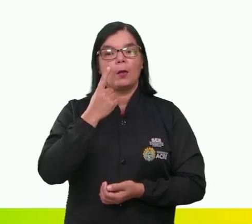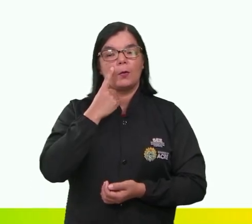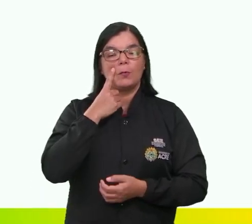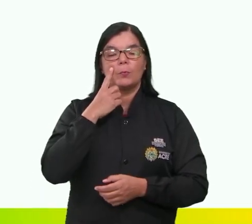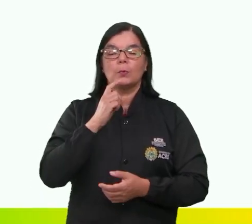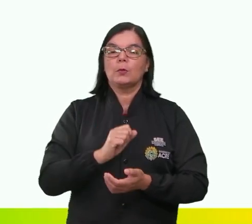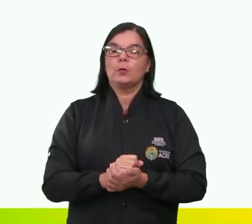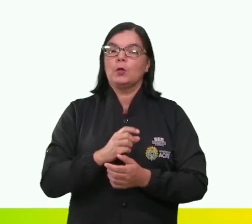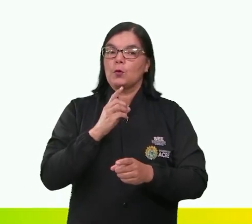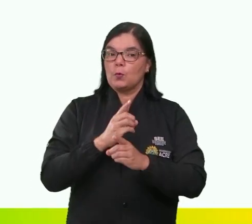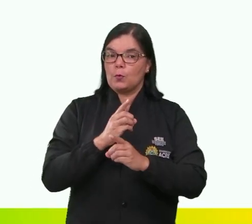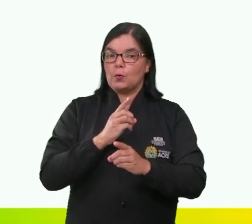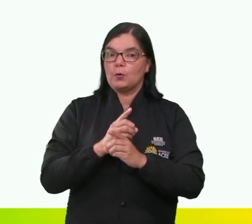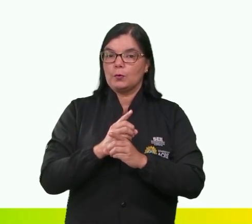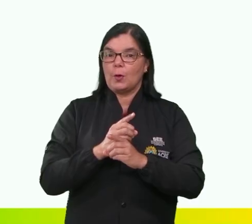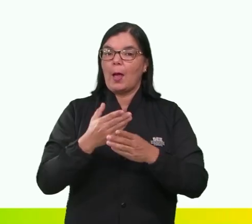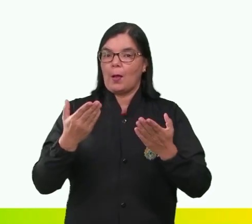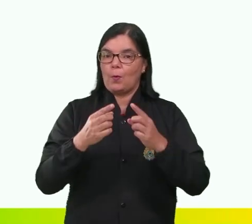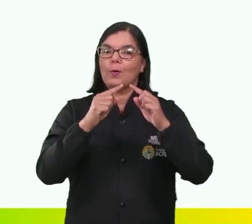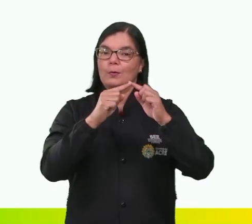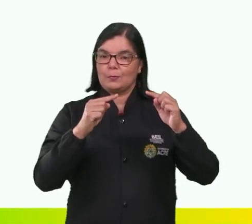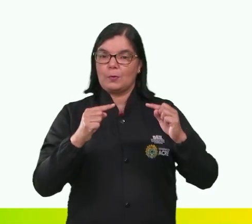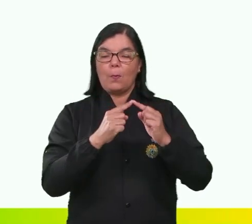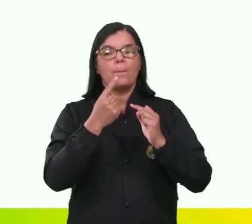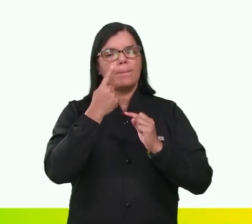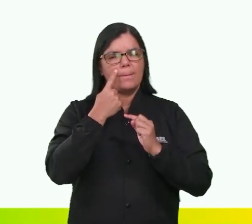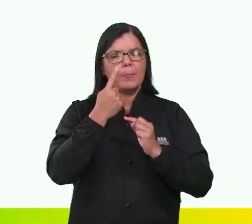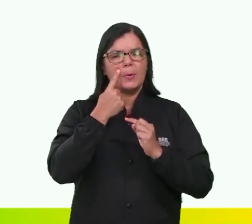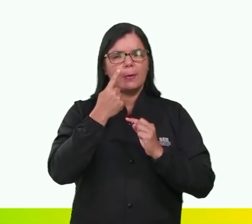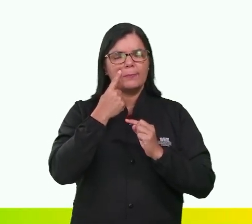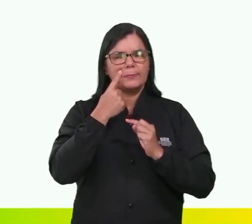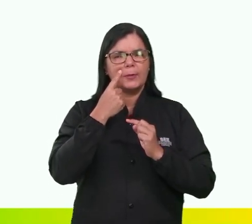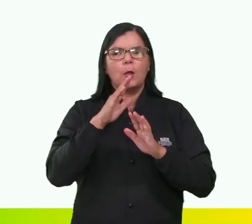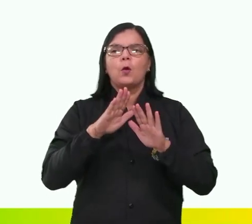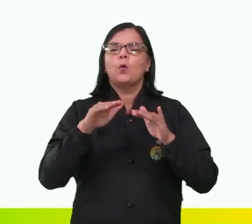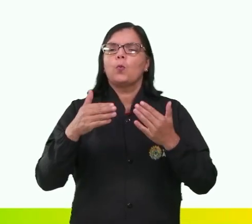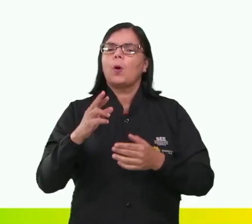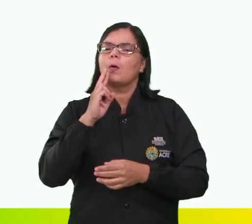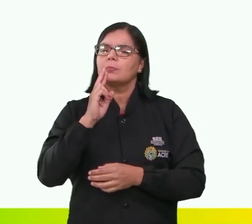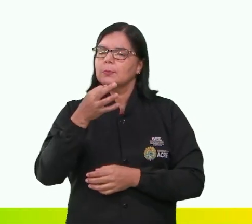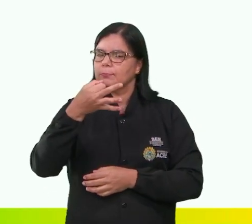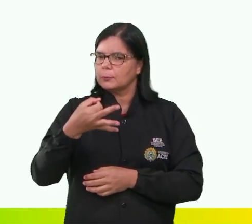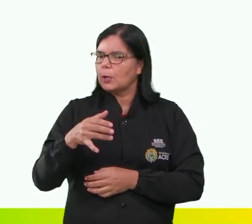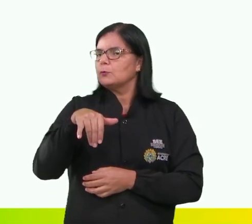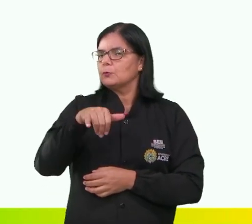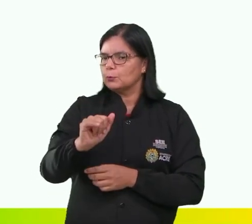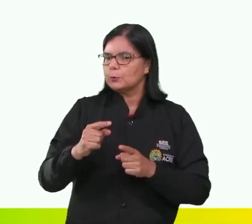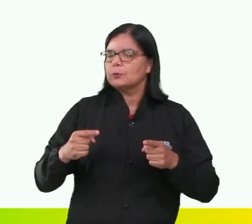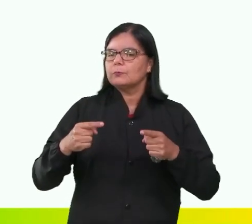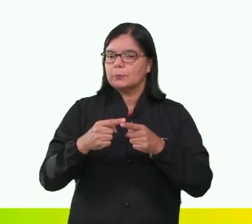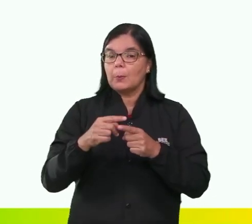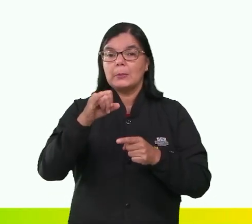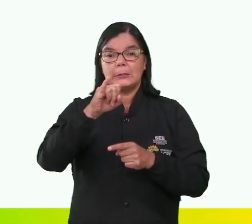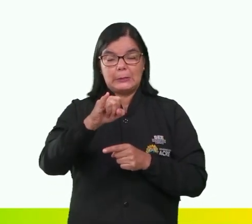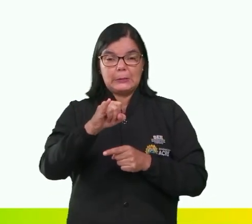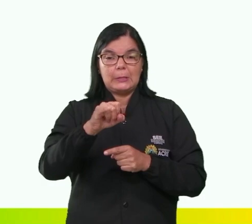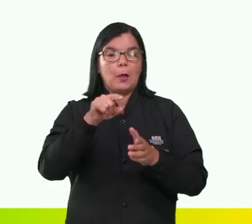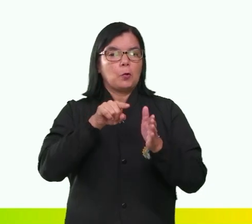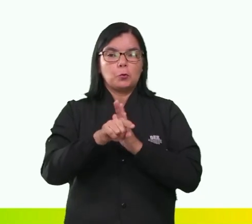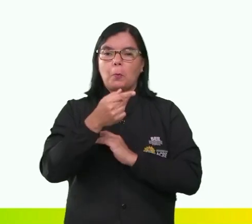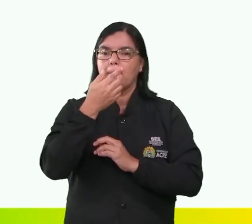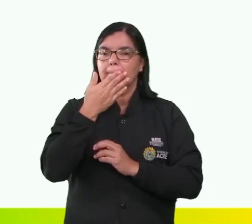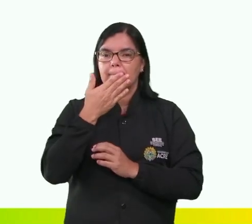o discriminante para verificar qual vai ser o y vértice, mesmo que a questão não esteja